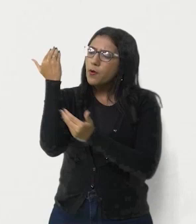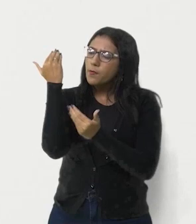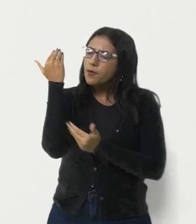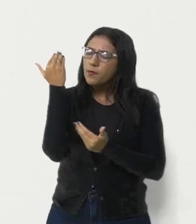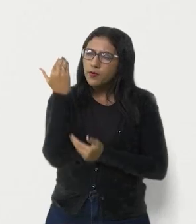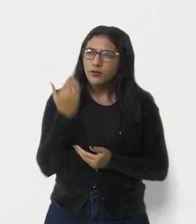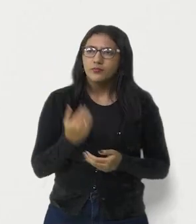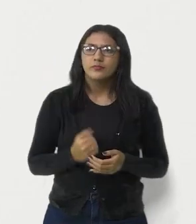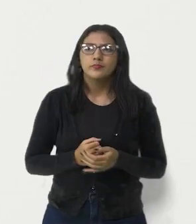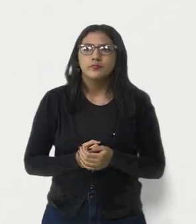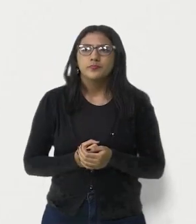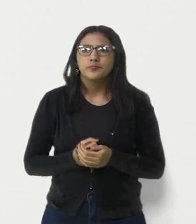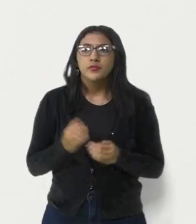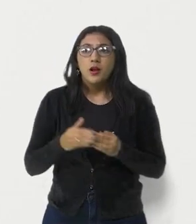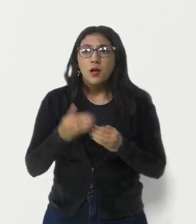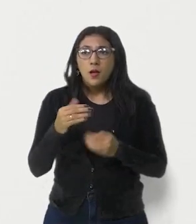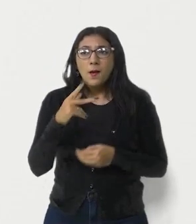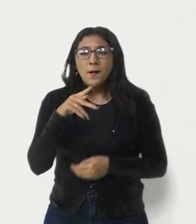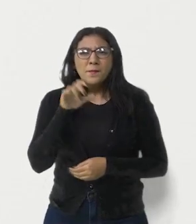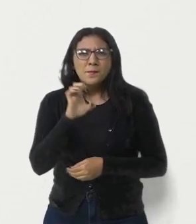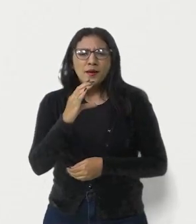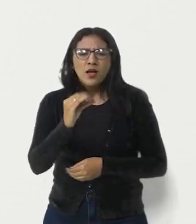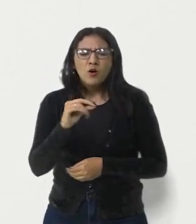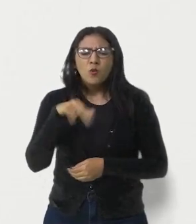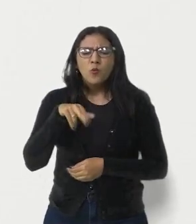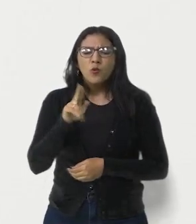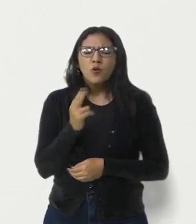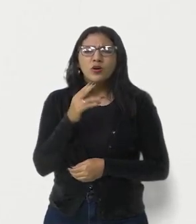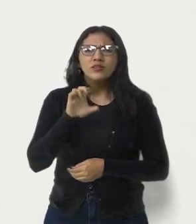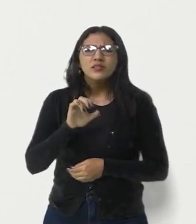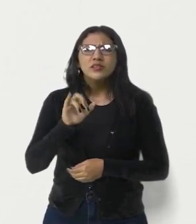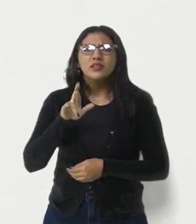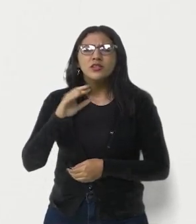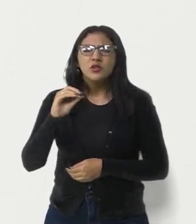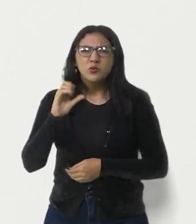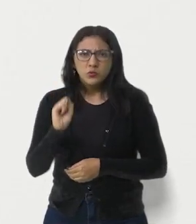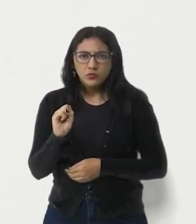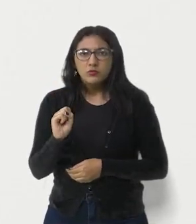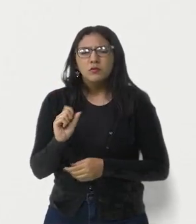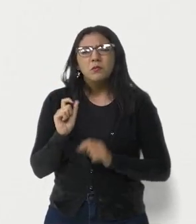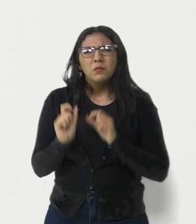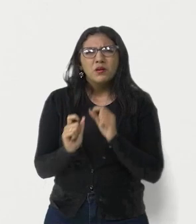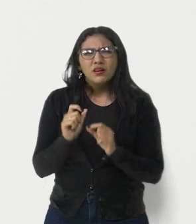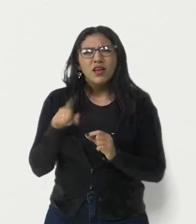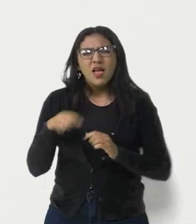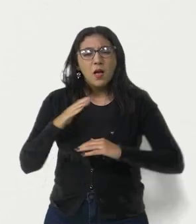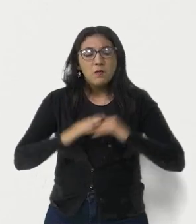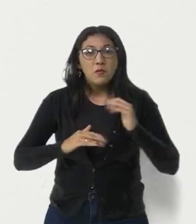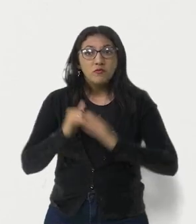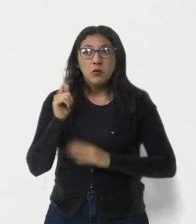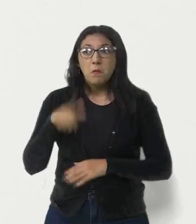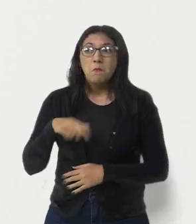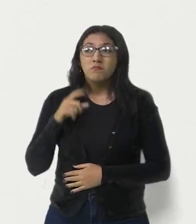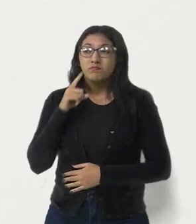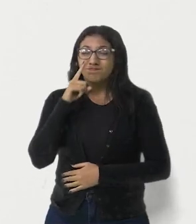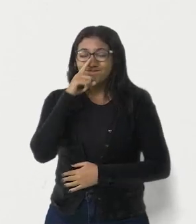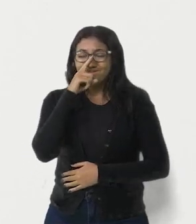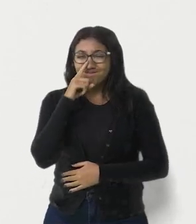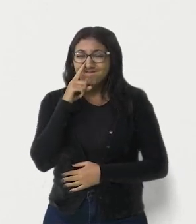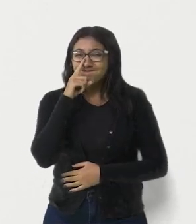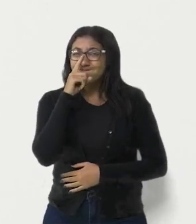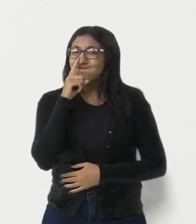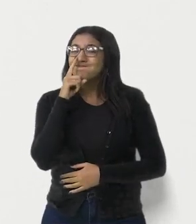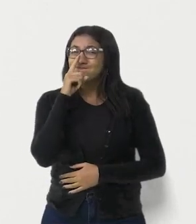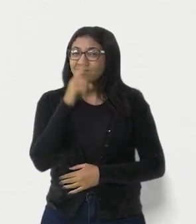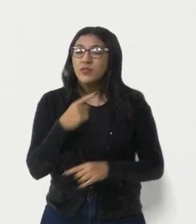seu sustento. Seguindo, nós falamos sobre os peconheiros. Os peconheiros é reconhecido no Brasil como a profissão mais perigosa do